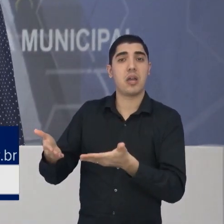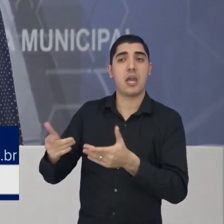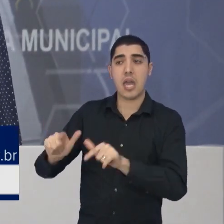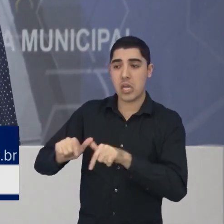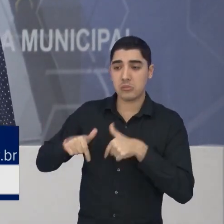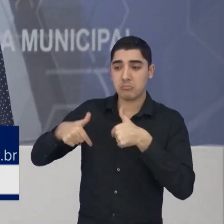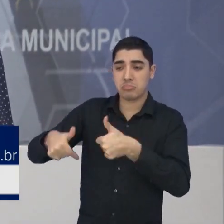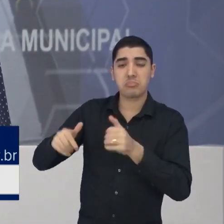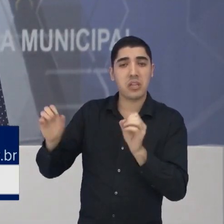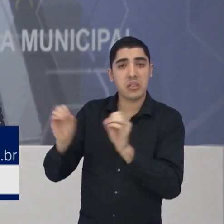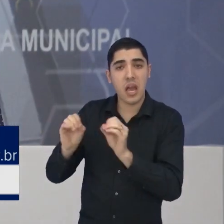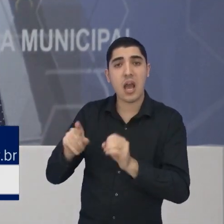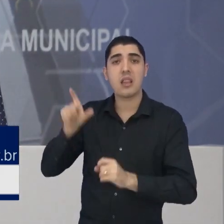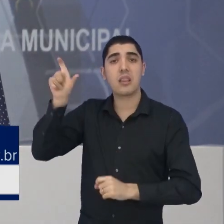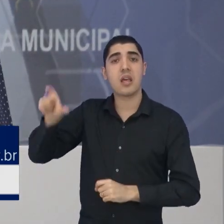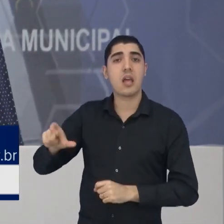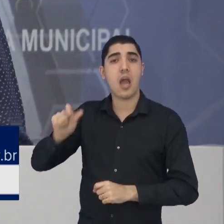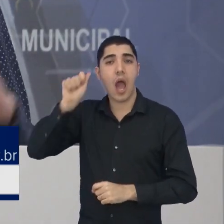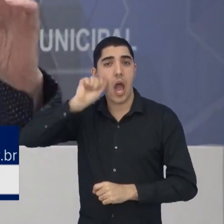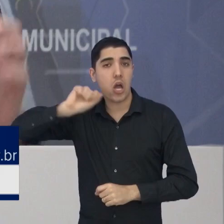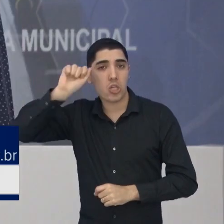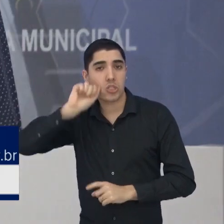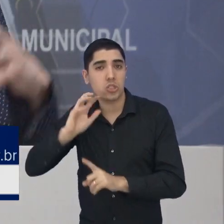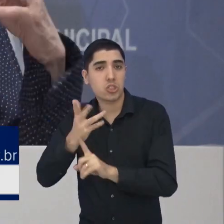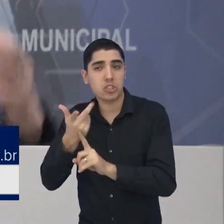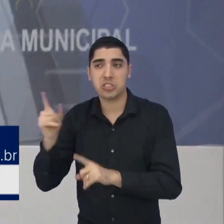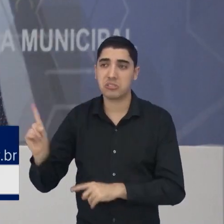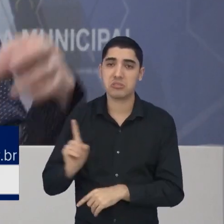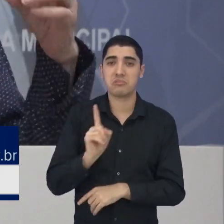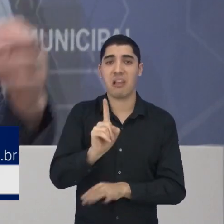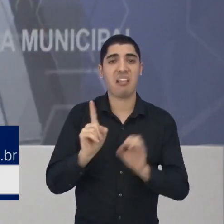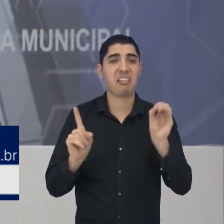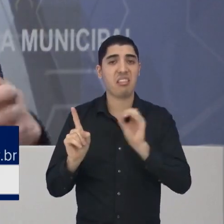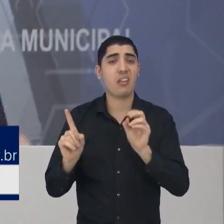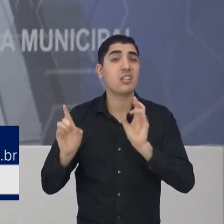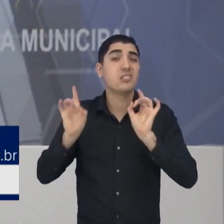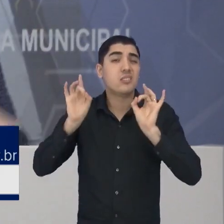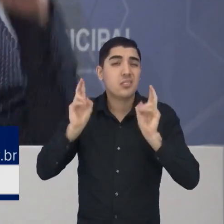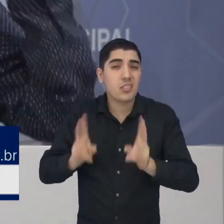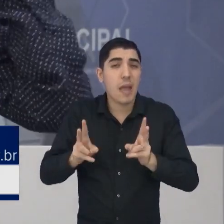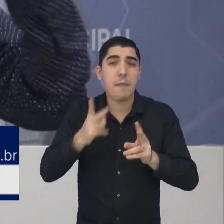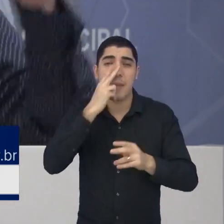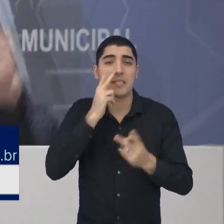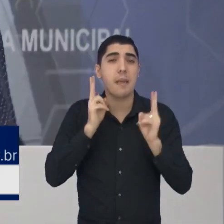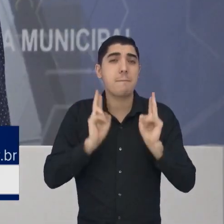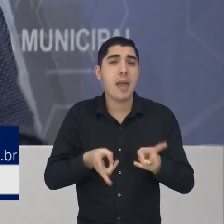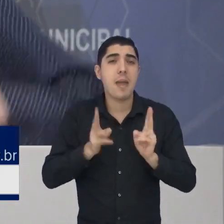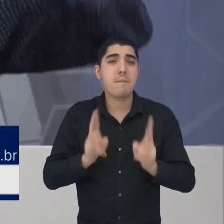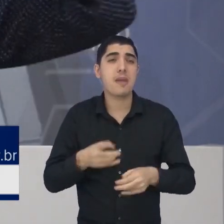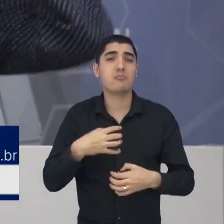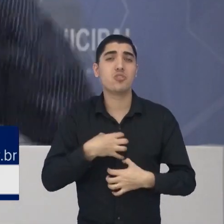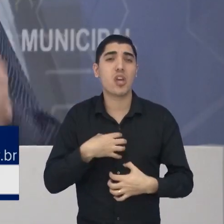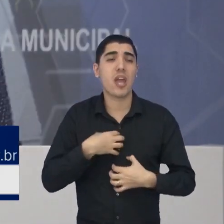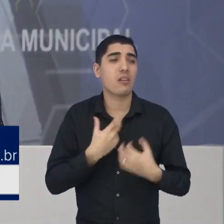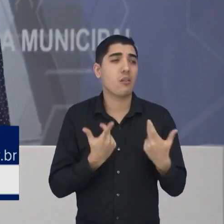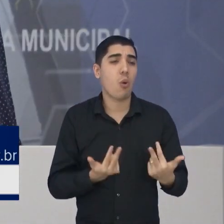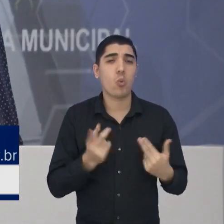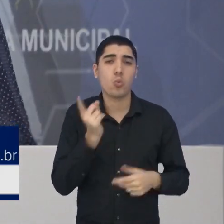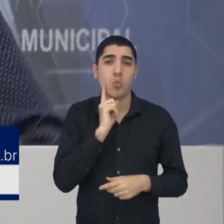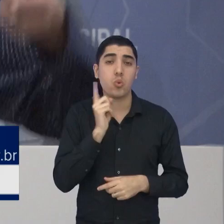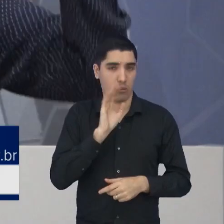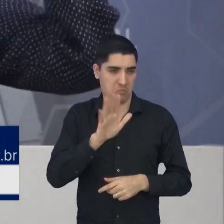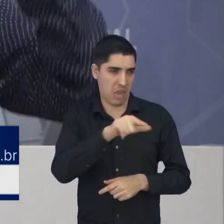vai artista nenhum de novo, vai sempre a mesmíssima todo dia, não que eles não tenham mérito, tem mérito